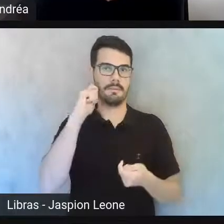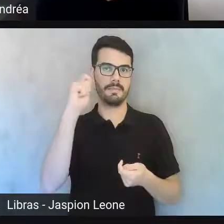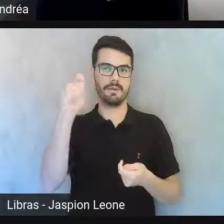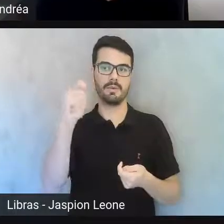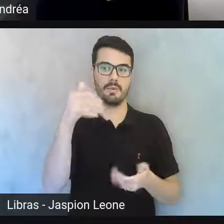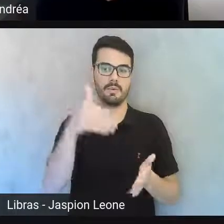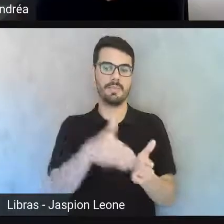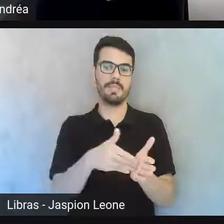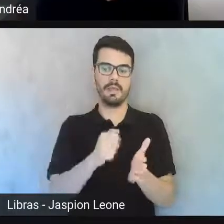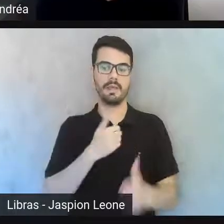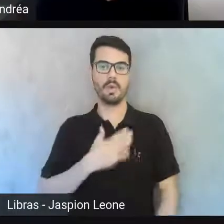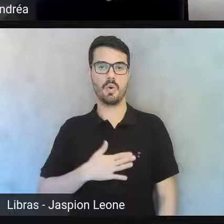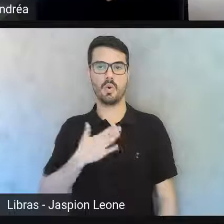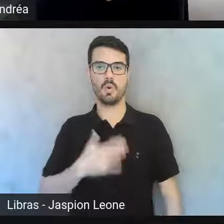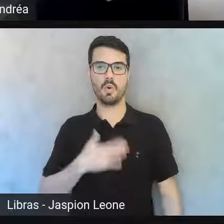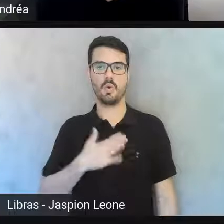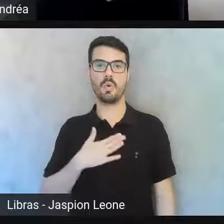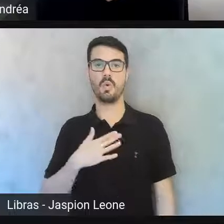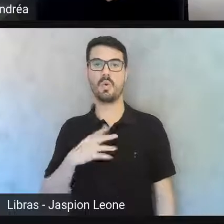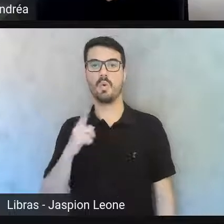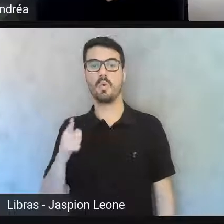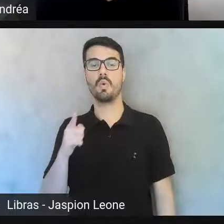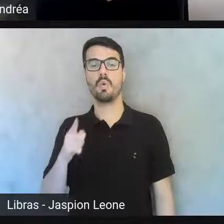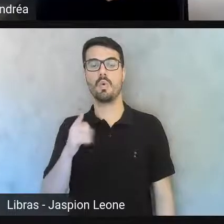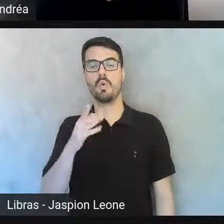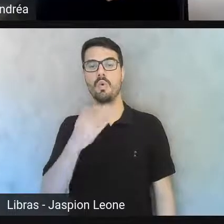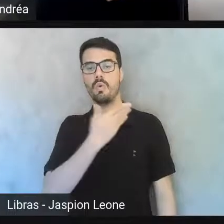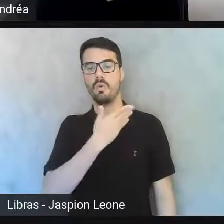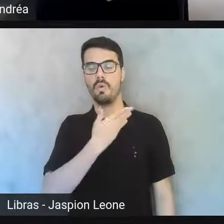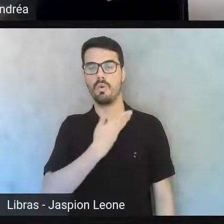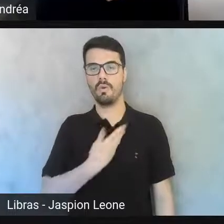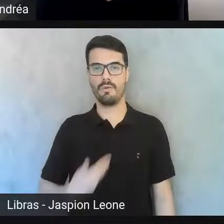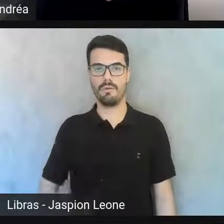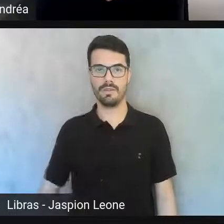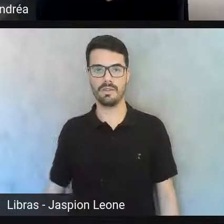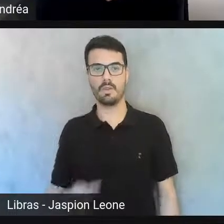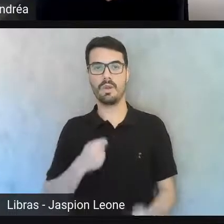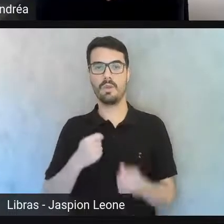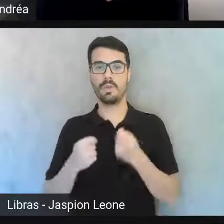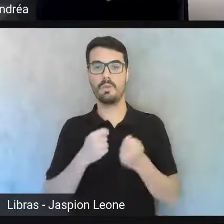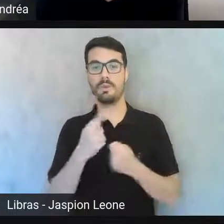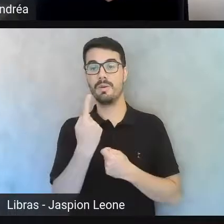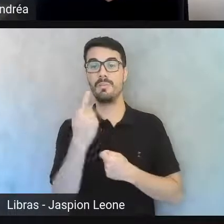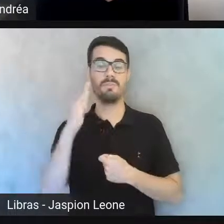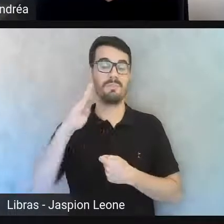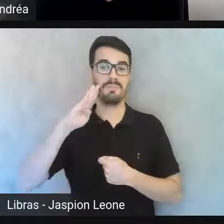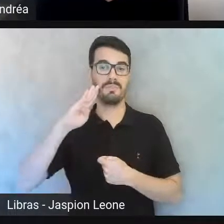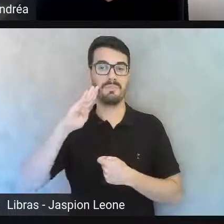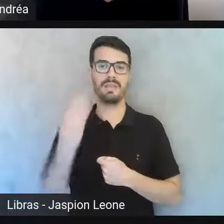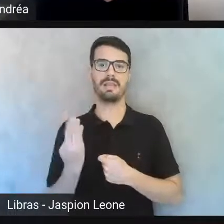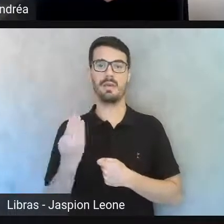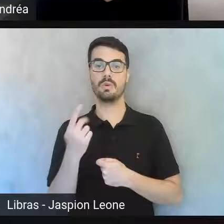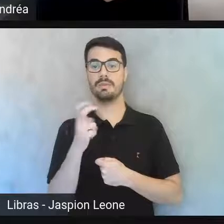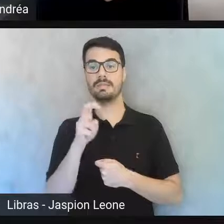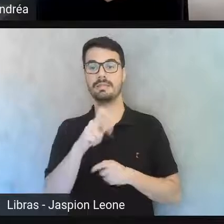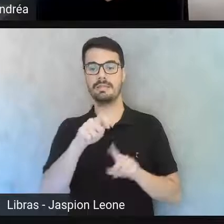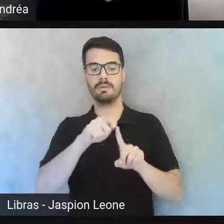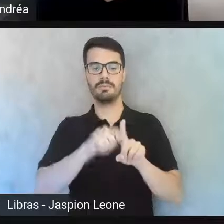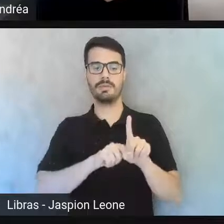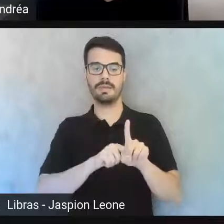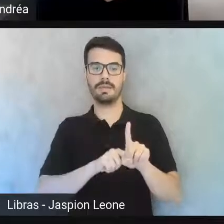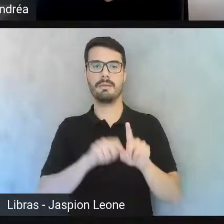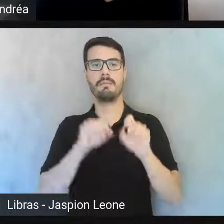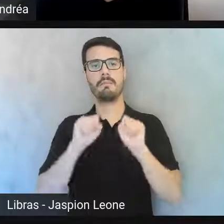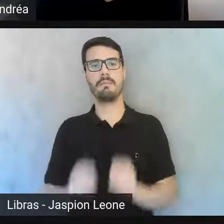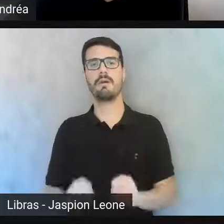teletrabalho, o governo economiza 1 bilhão com trabalho remoto de servidores. São 5 meses. Eu posso estimar